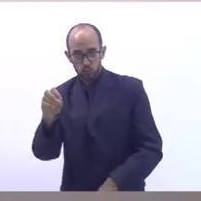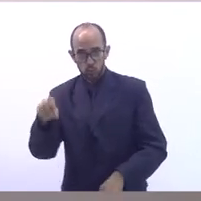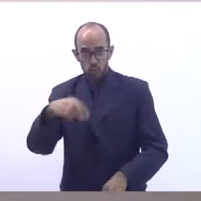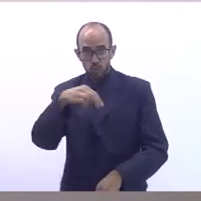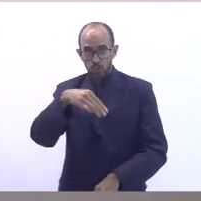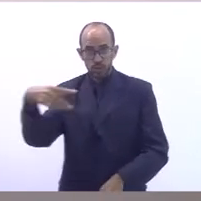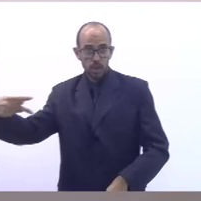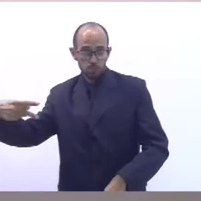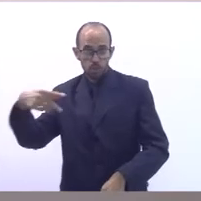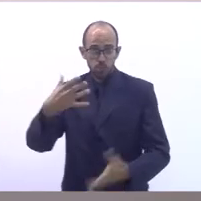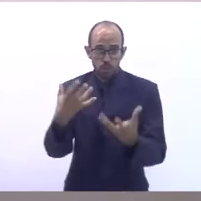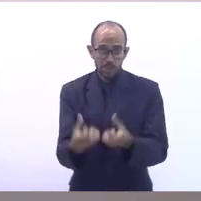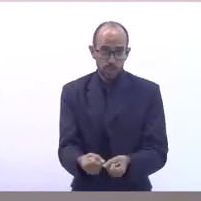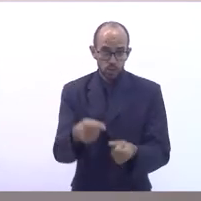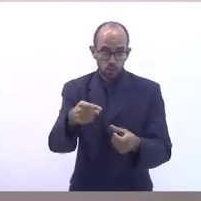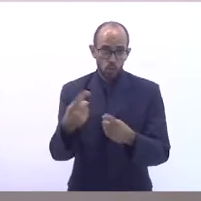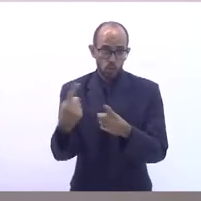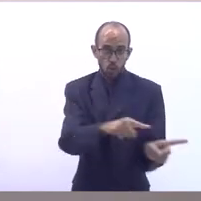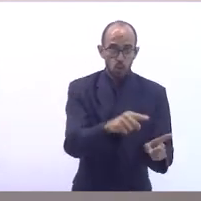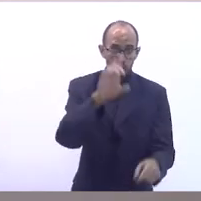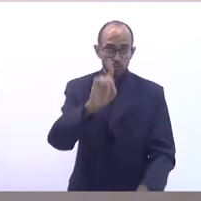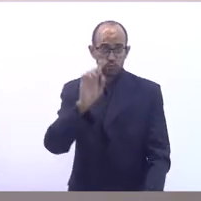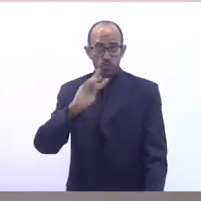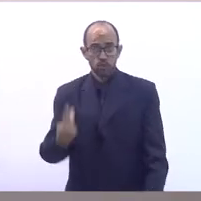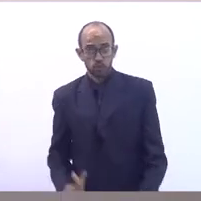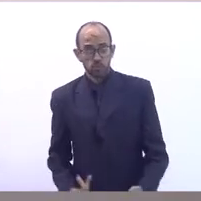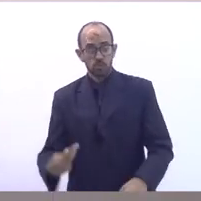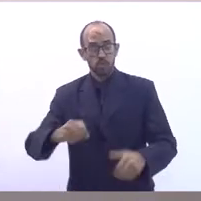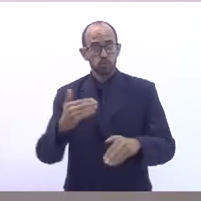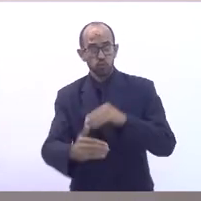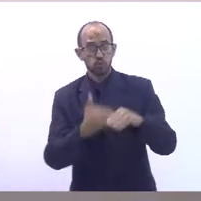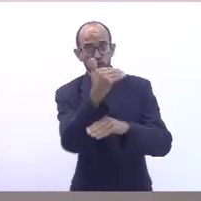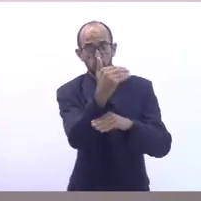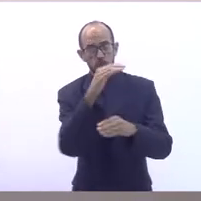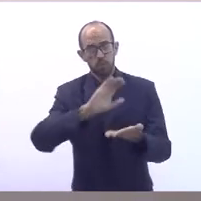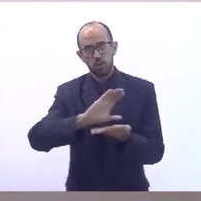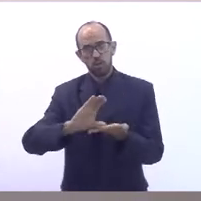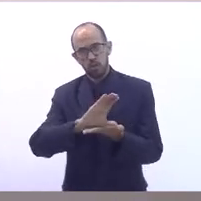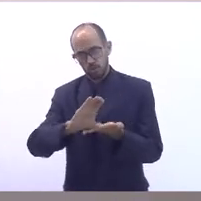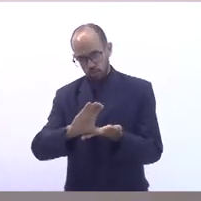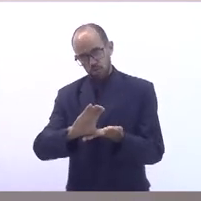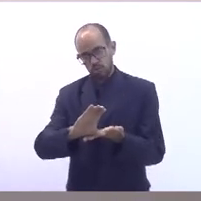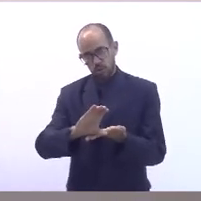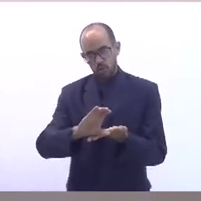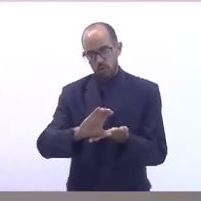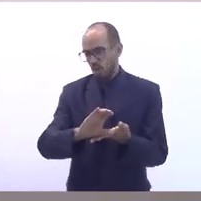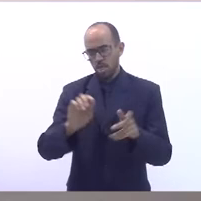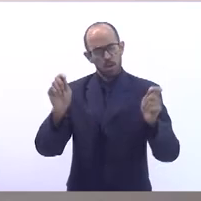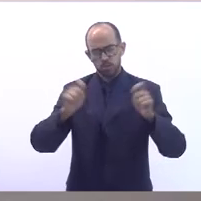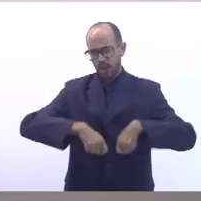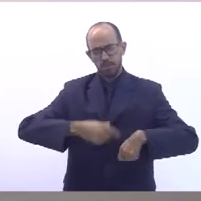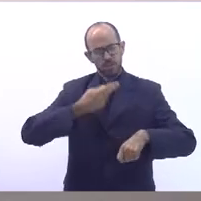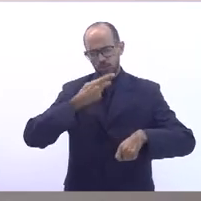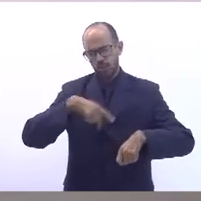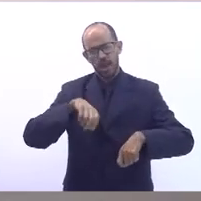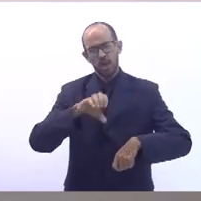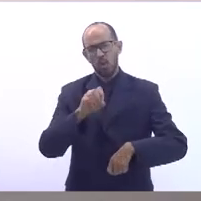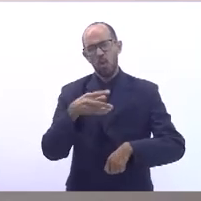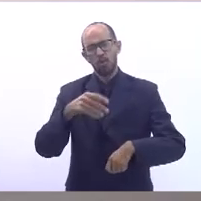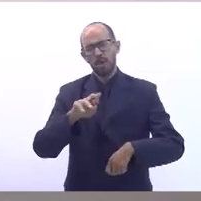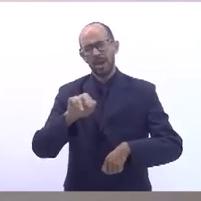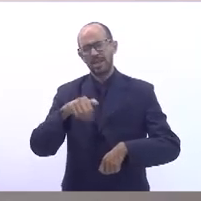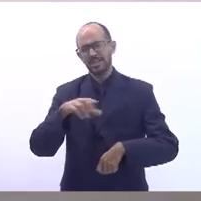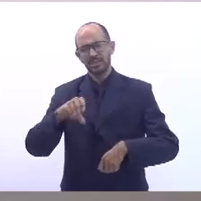Público violão dos Direitos Humanos um tratado supraconstitucional não poderíamos chamar de operação mas sim